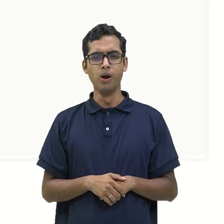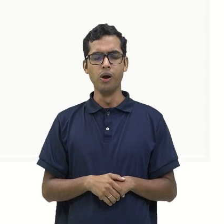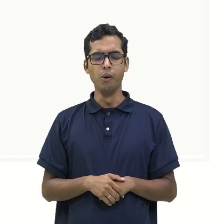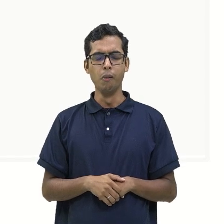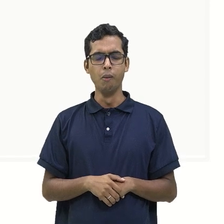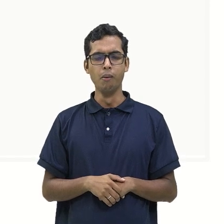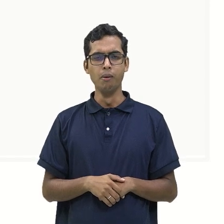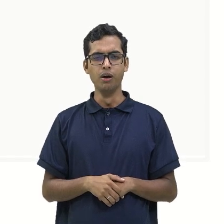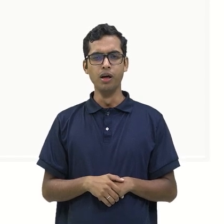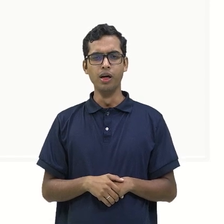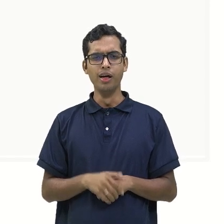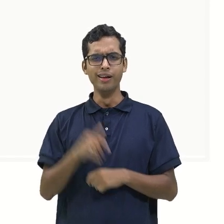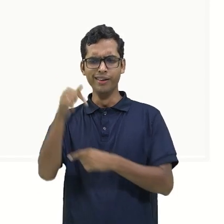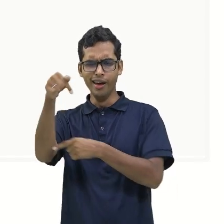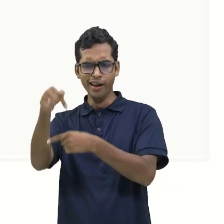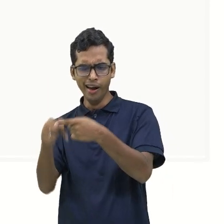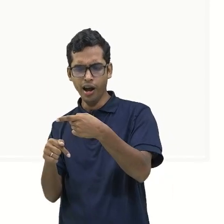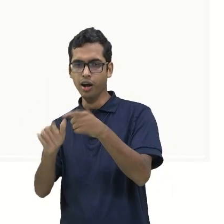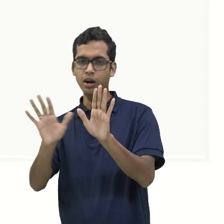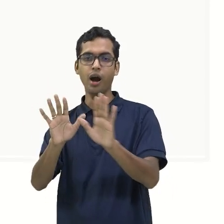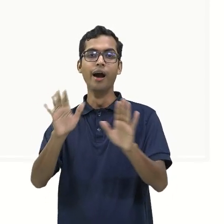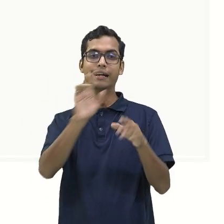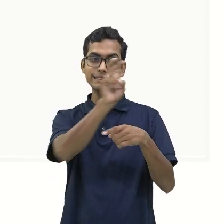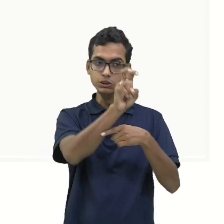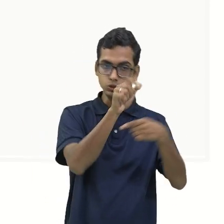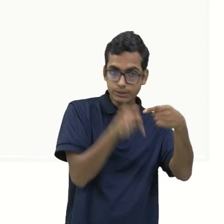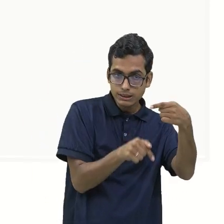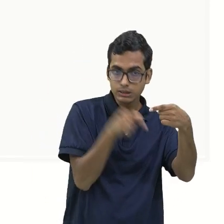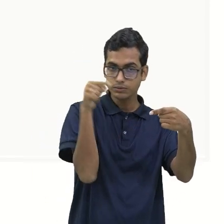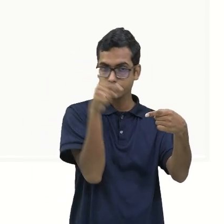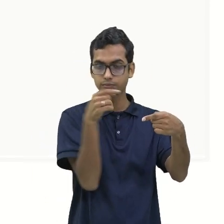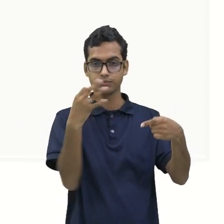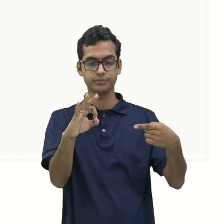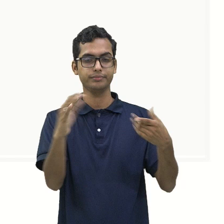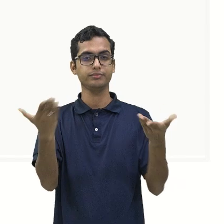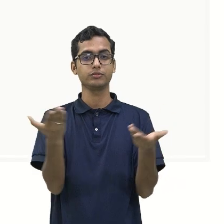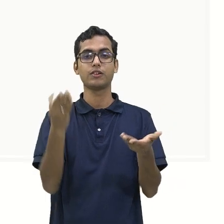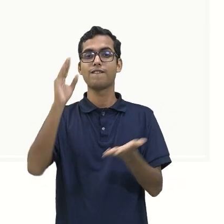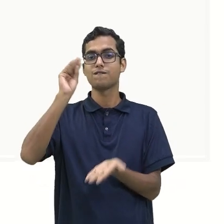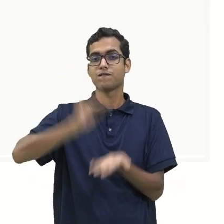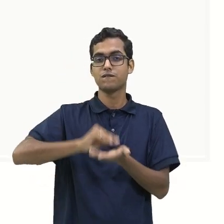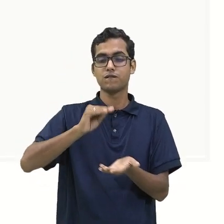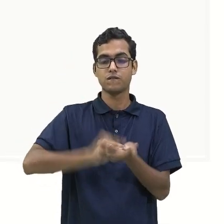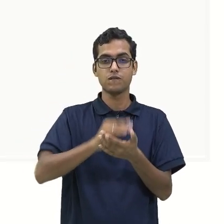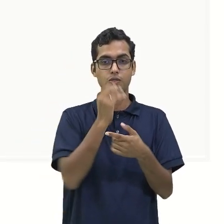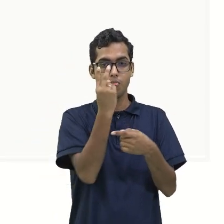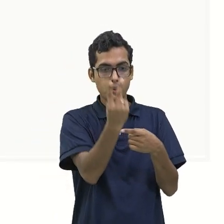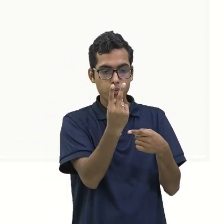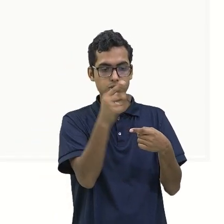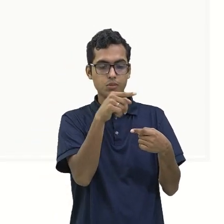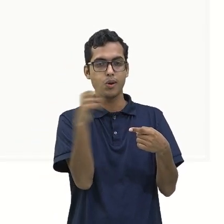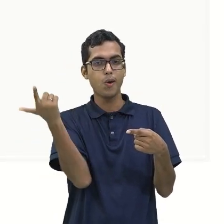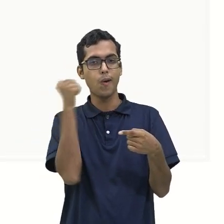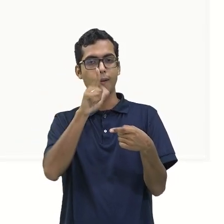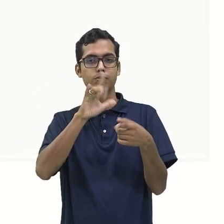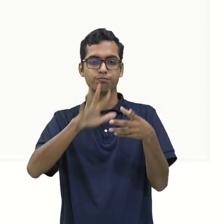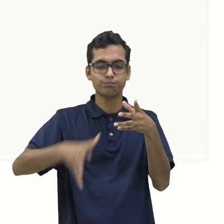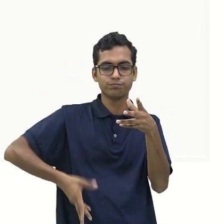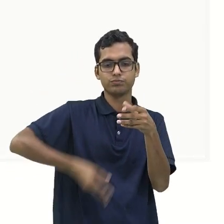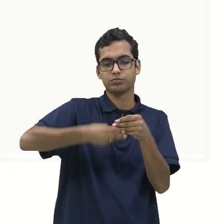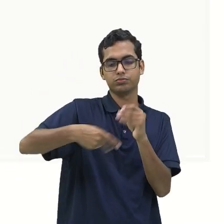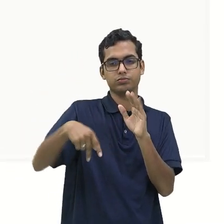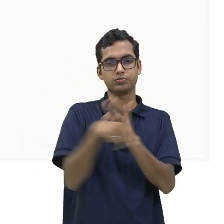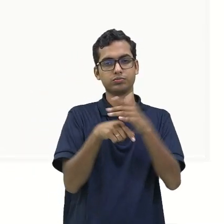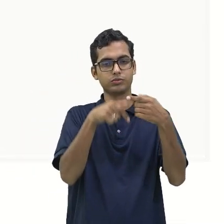7 sobre 7, eu tenho apenas 5 sobre 7. Então ainda está faltando 2 unidades para completar